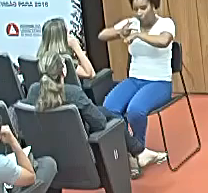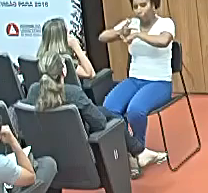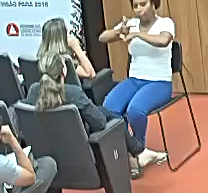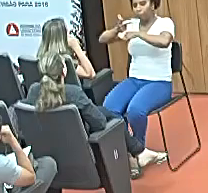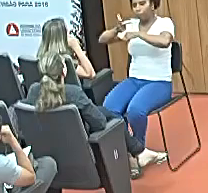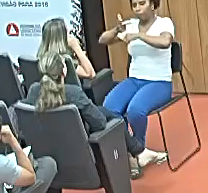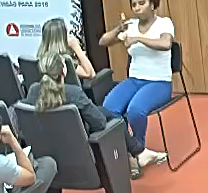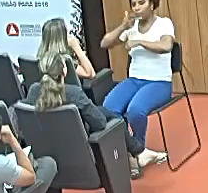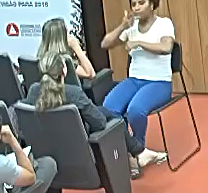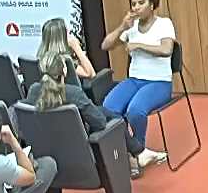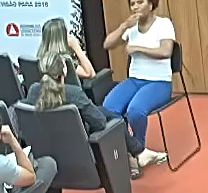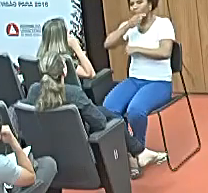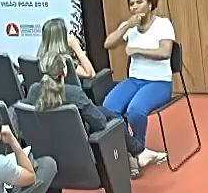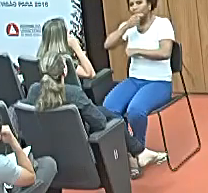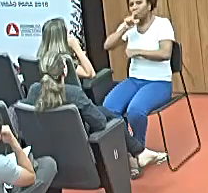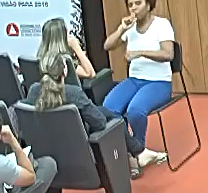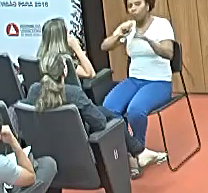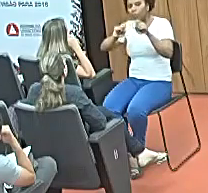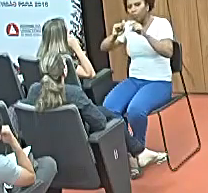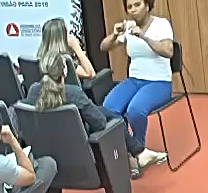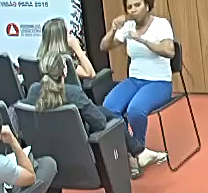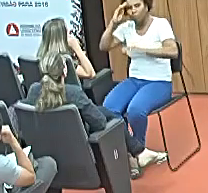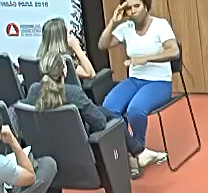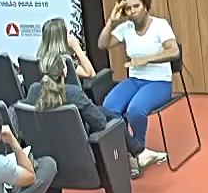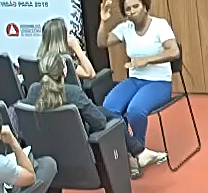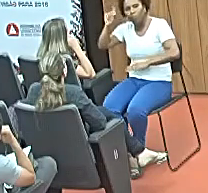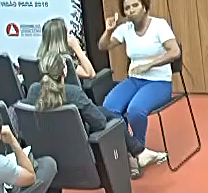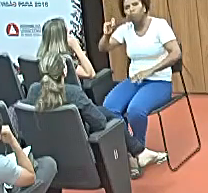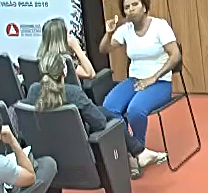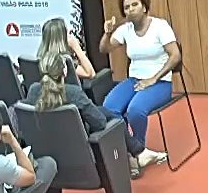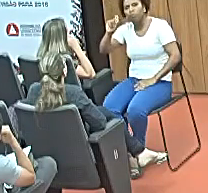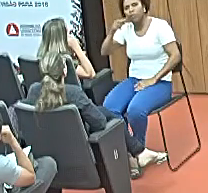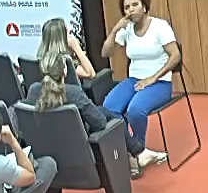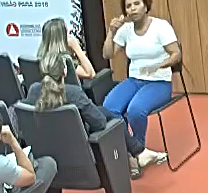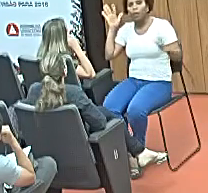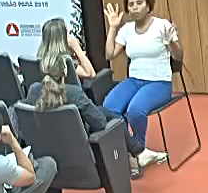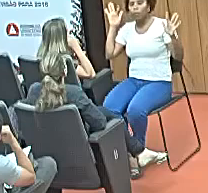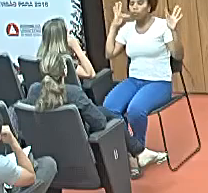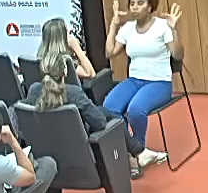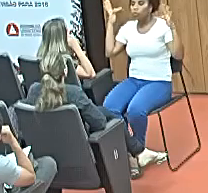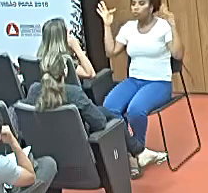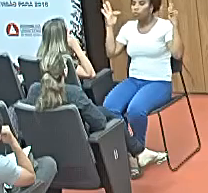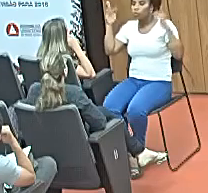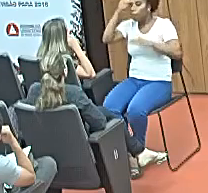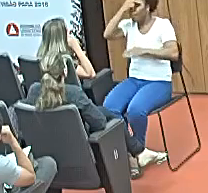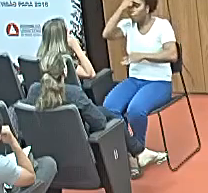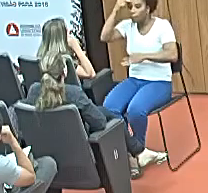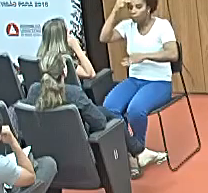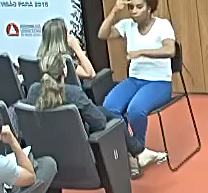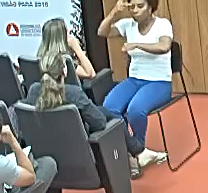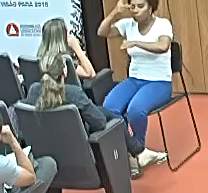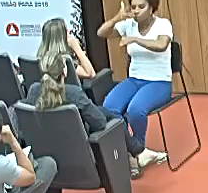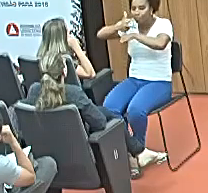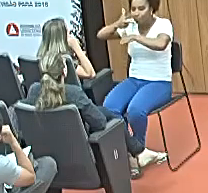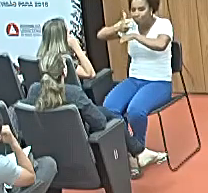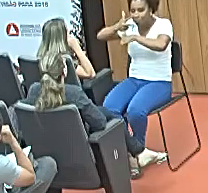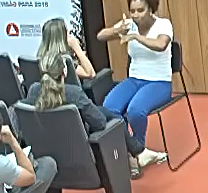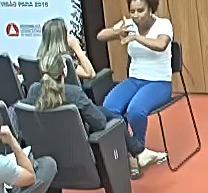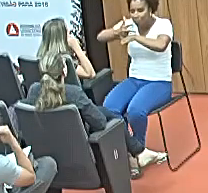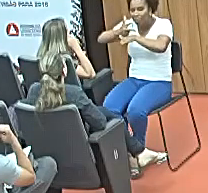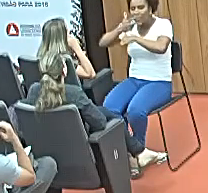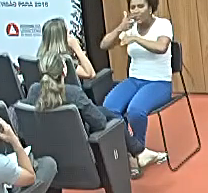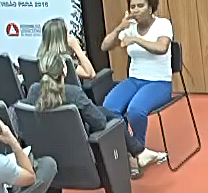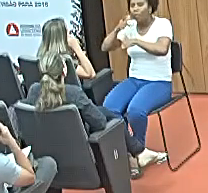bem frisado a importância do segmento de turismo para as pessoas idosas têm vistas que muito desde